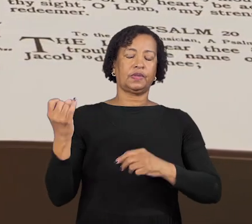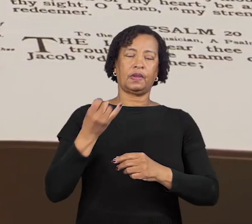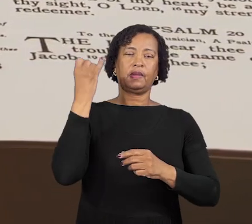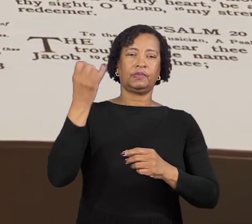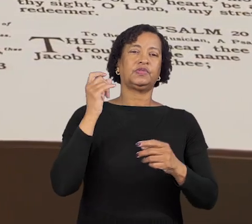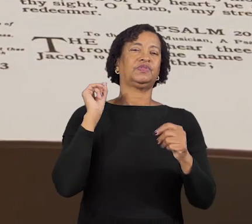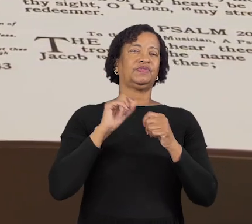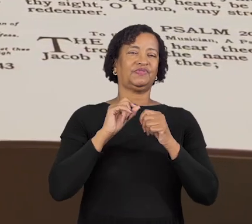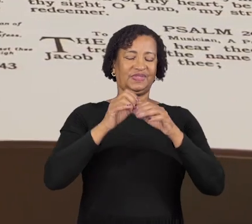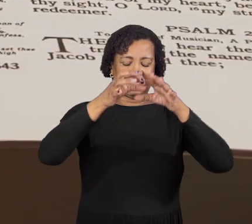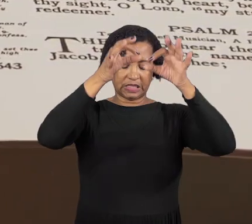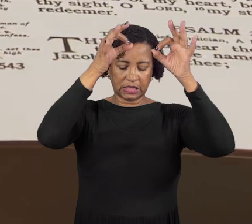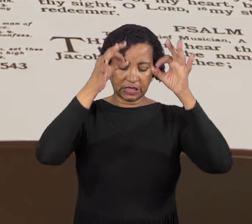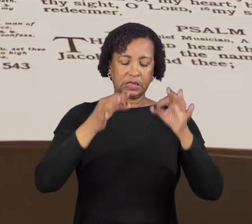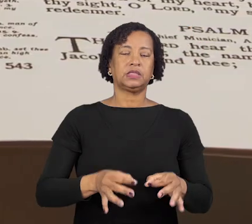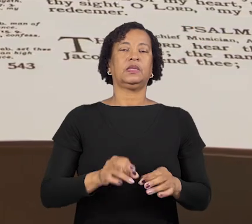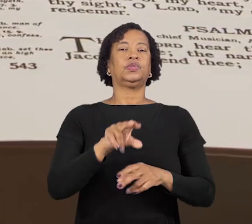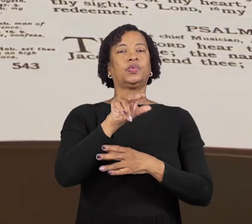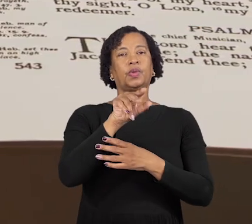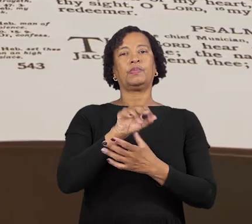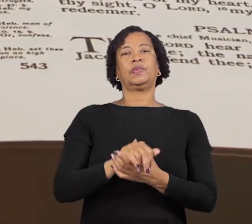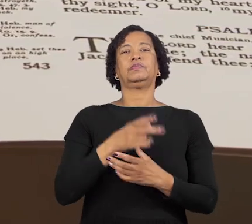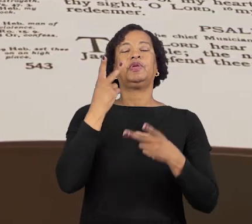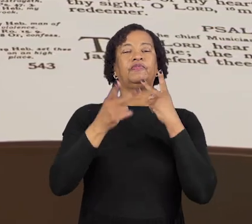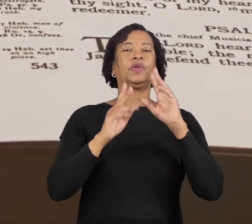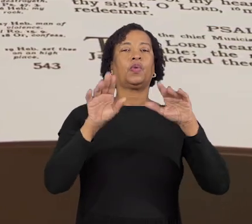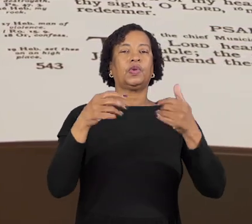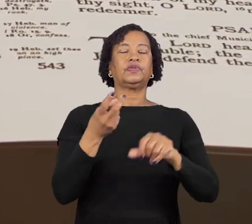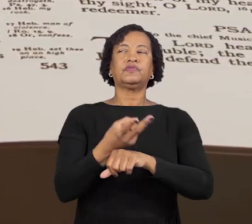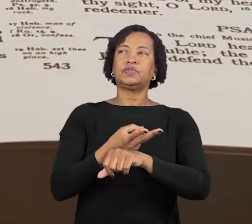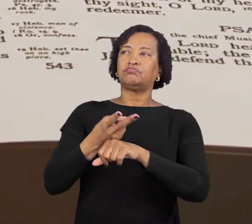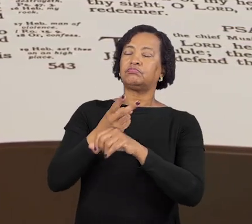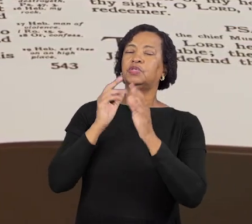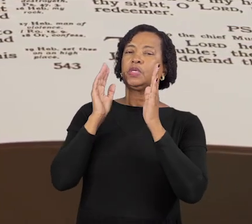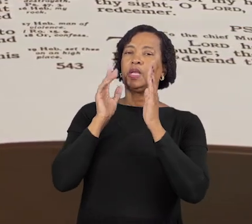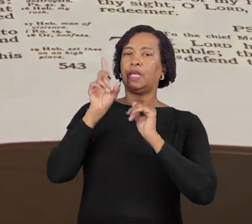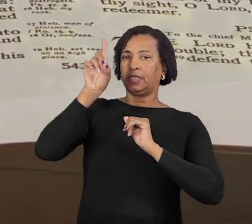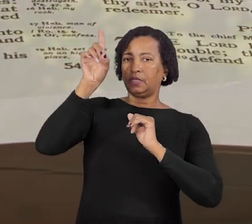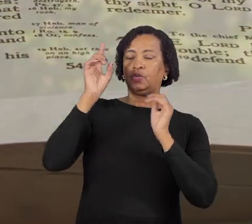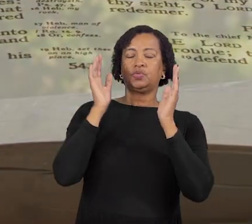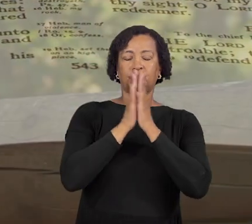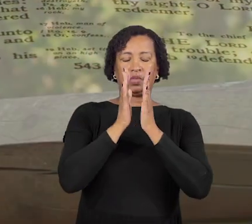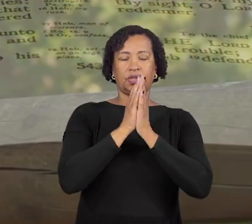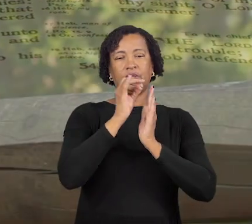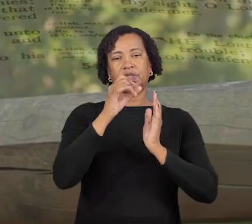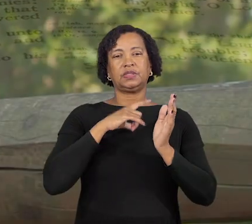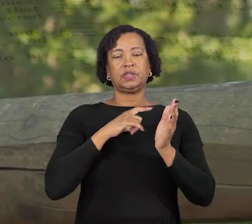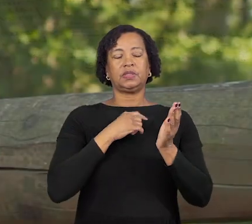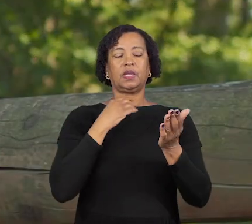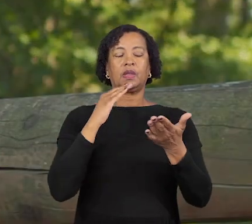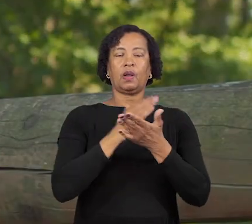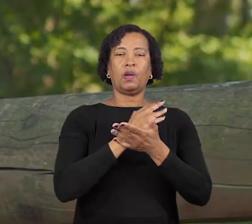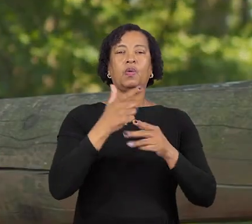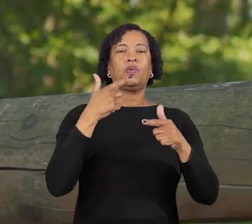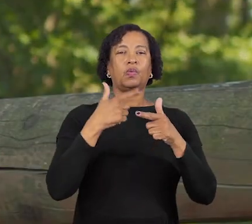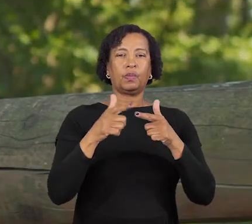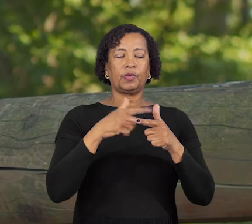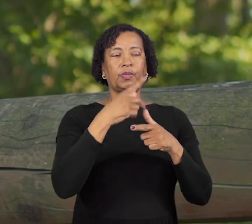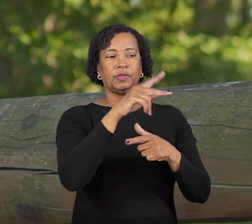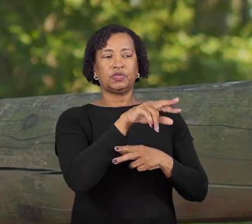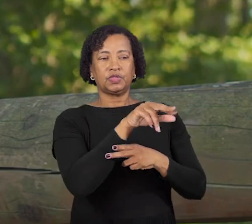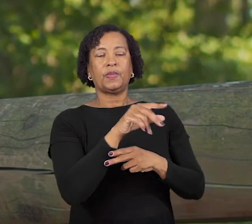de agir corretamente com seu irmão. Ele diz: quando você buscar a Deus em oração, se houver algum problema com seu irmão,